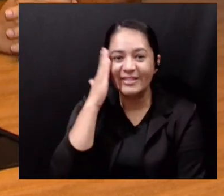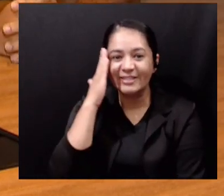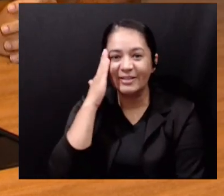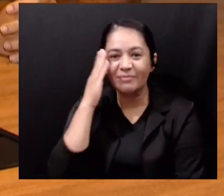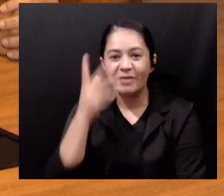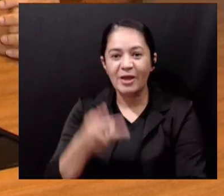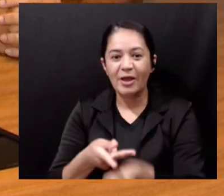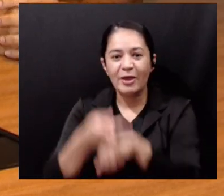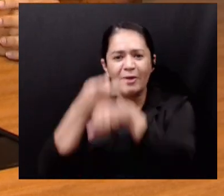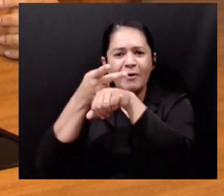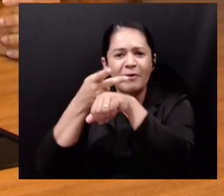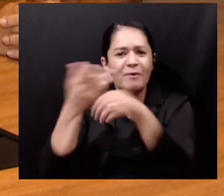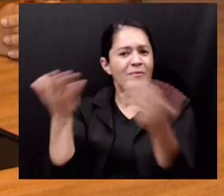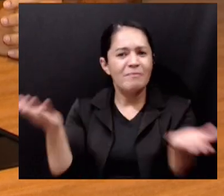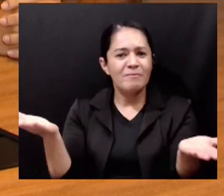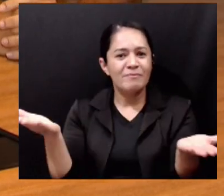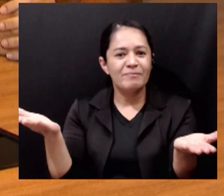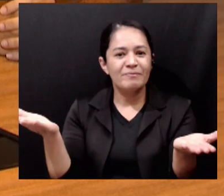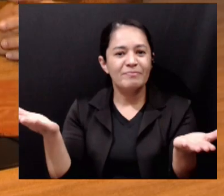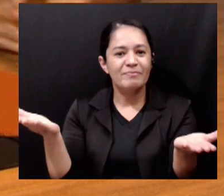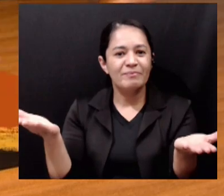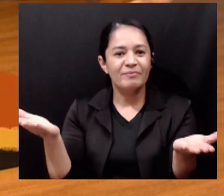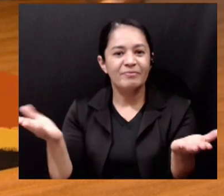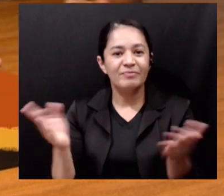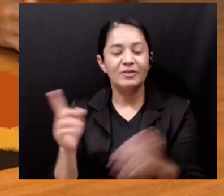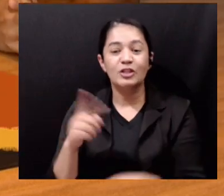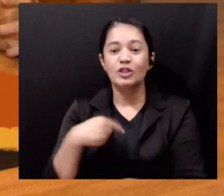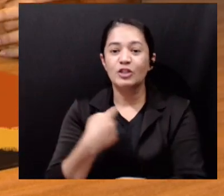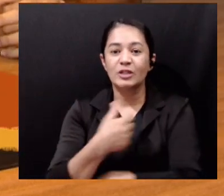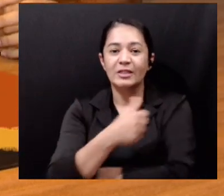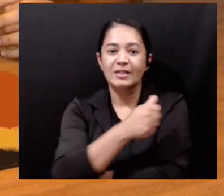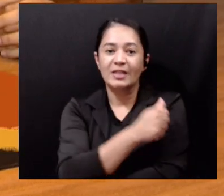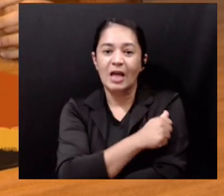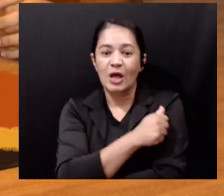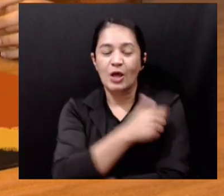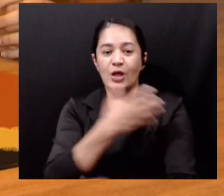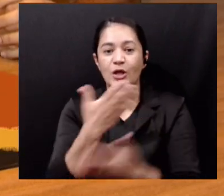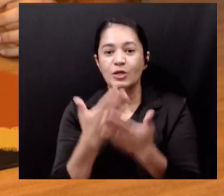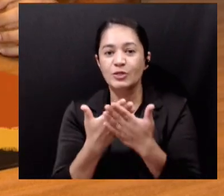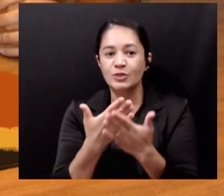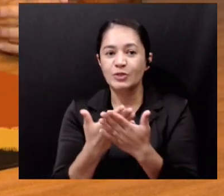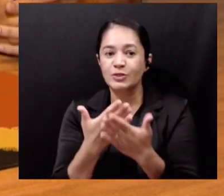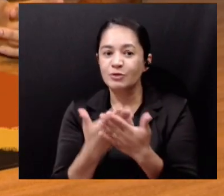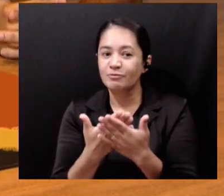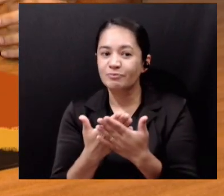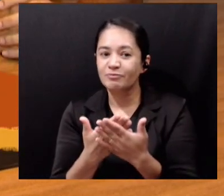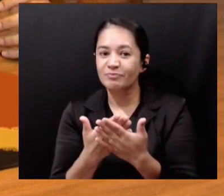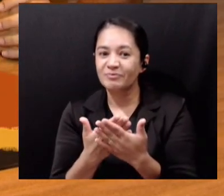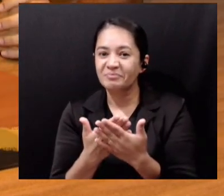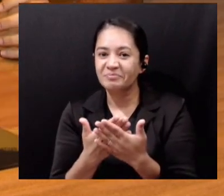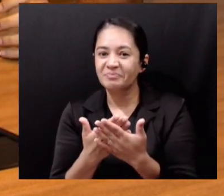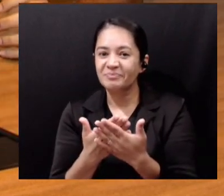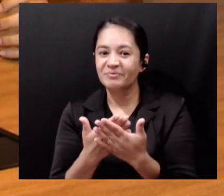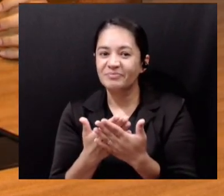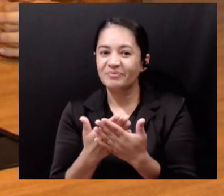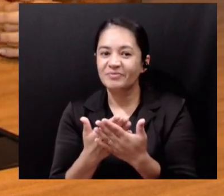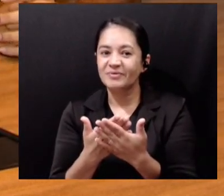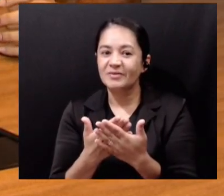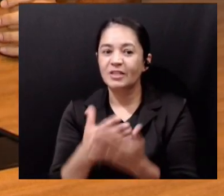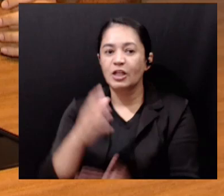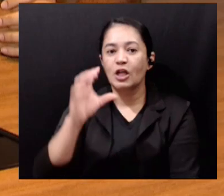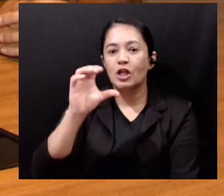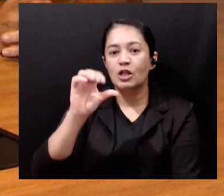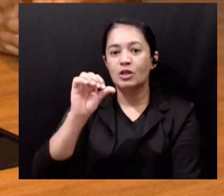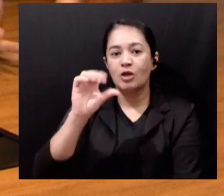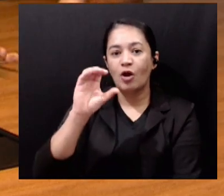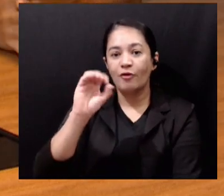a gente participou do NASA Space Apps, que é o maior hackathon do mundo. Olha só. Foram mais de 90 mil